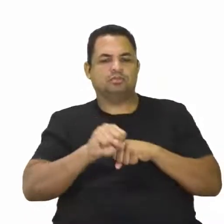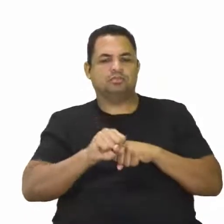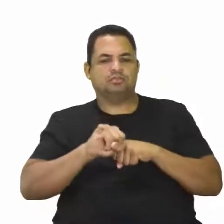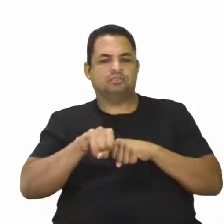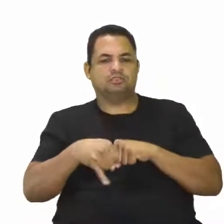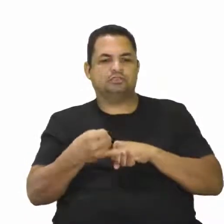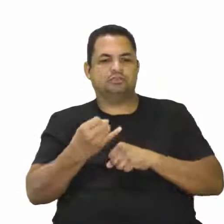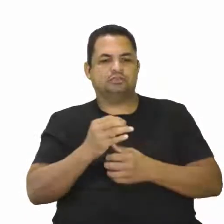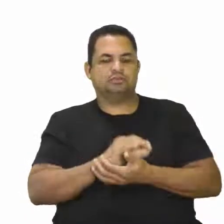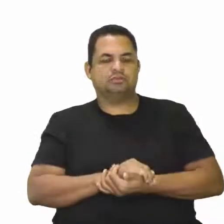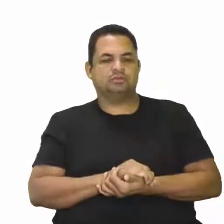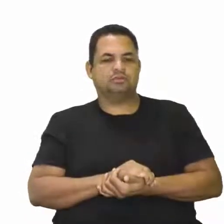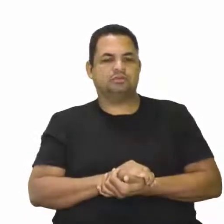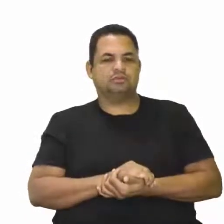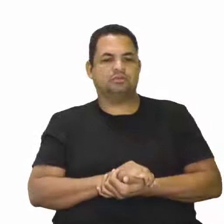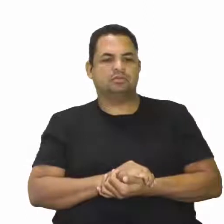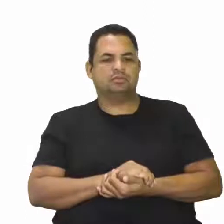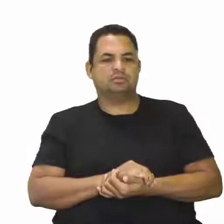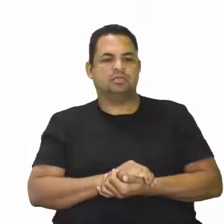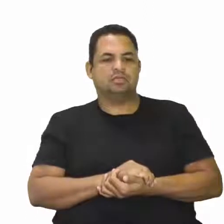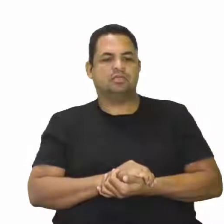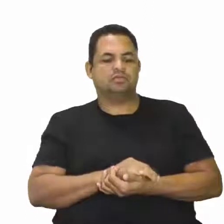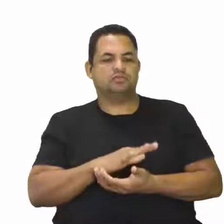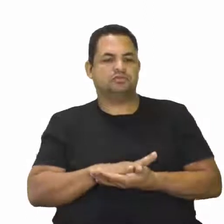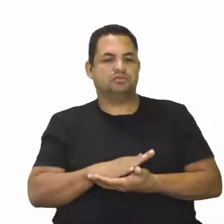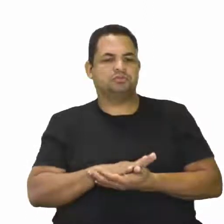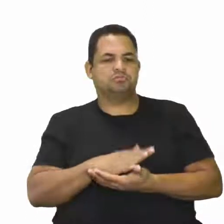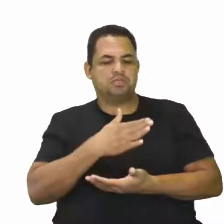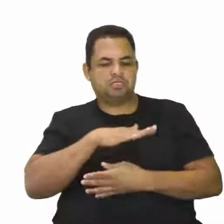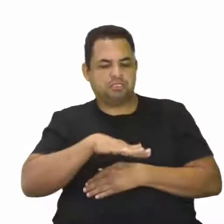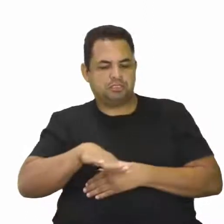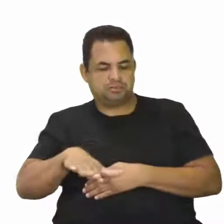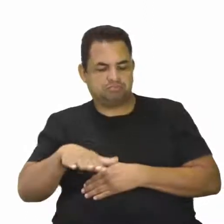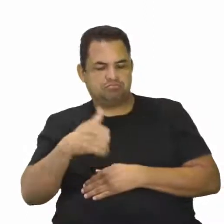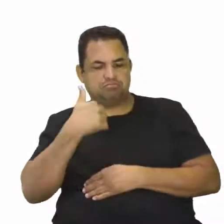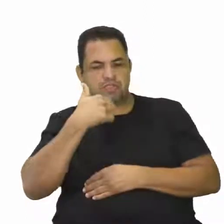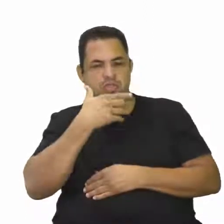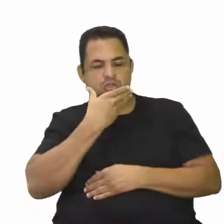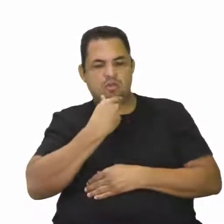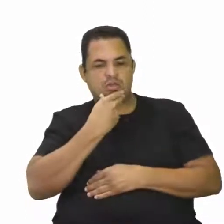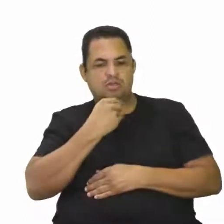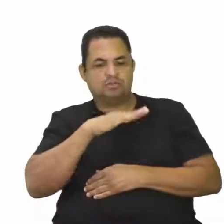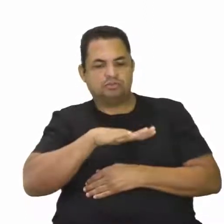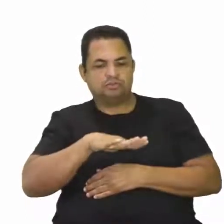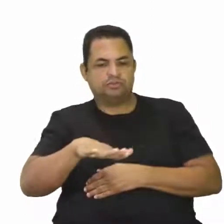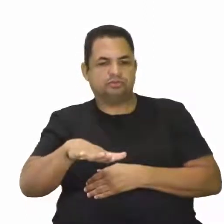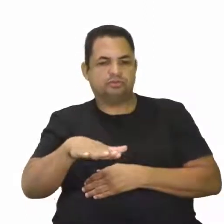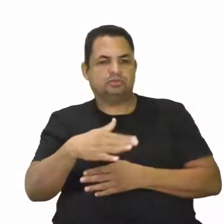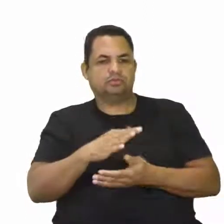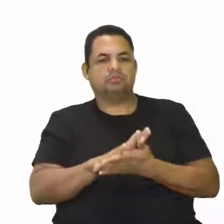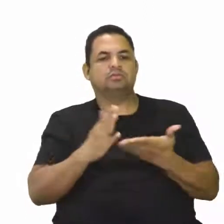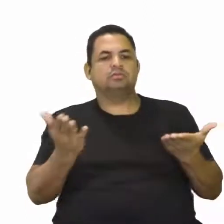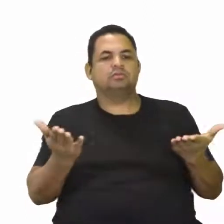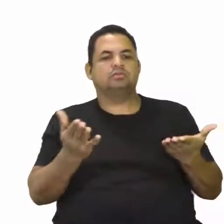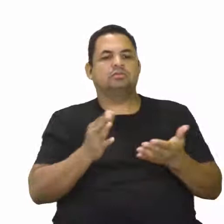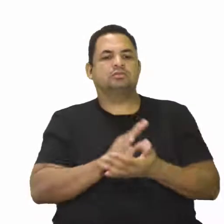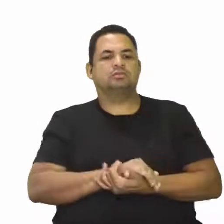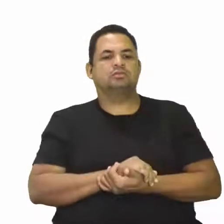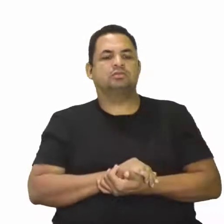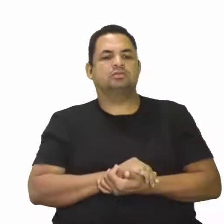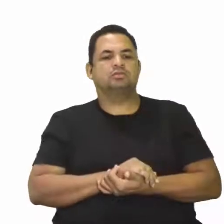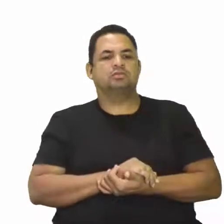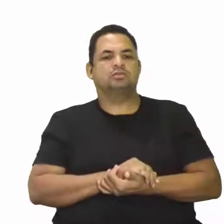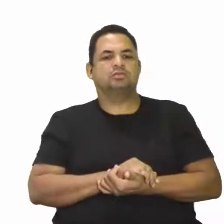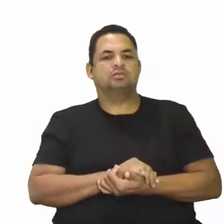se referindo aos meninos. Isso mesmo, está se referindo aos meninos e fazendo aqui